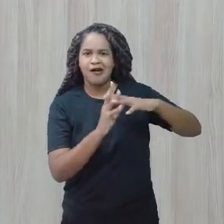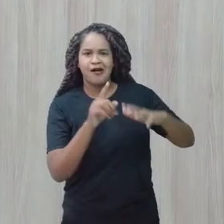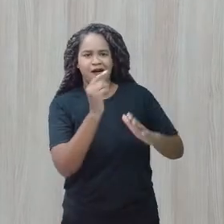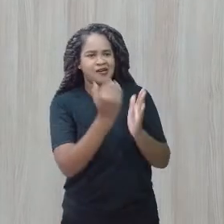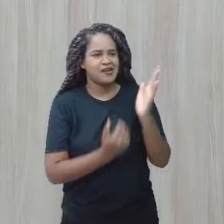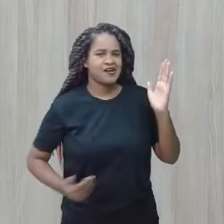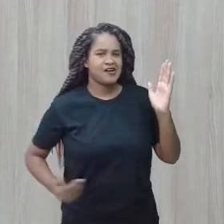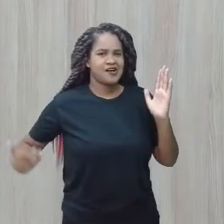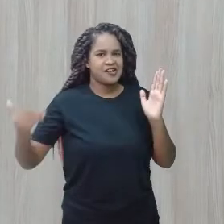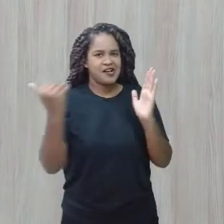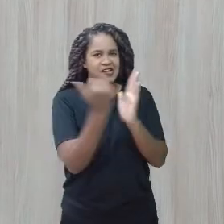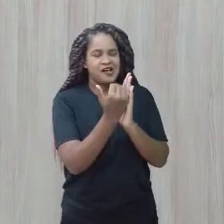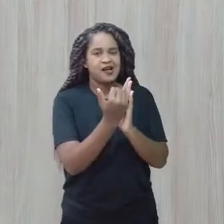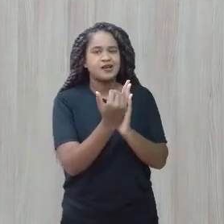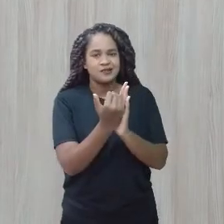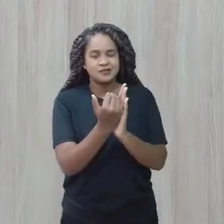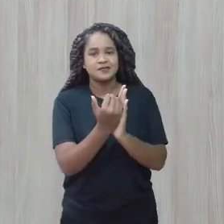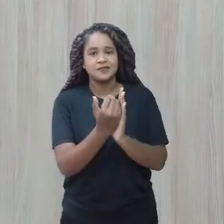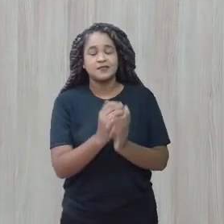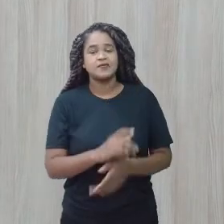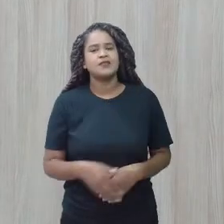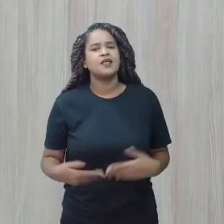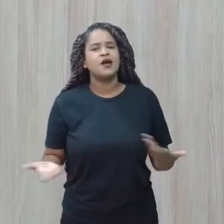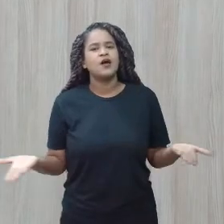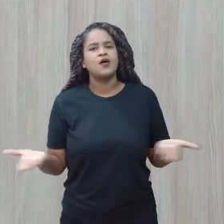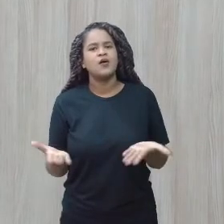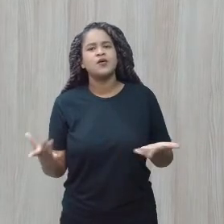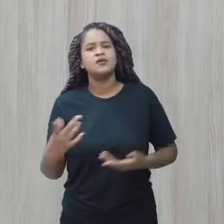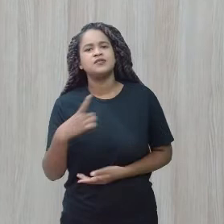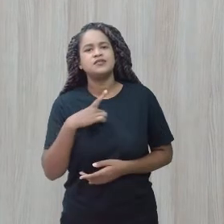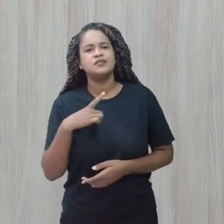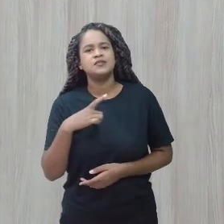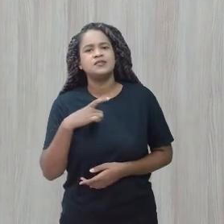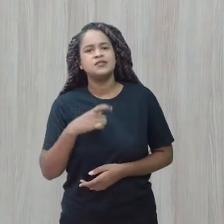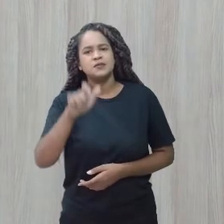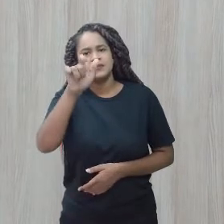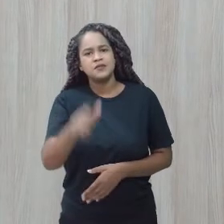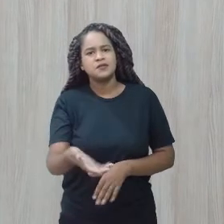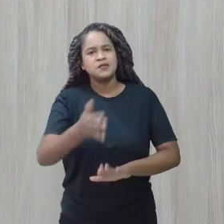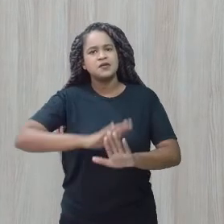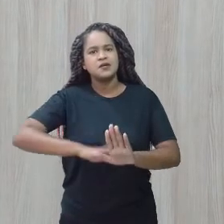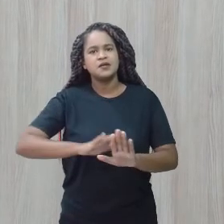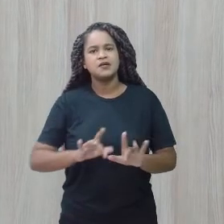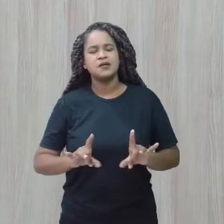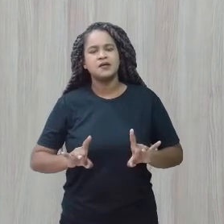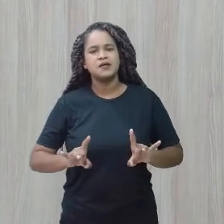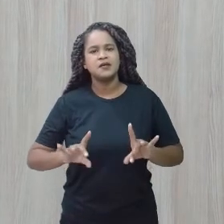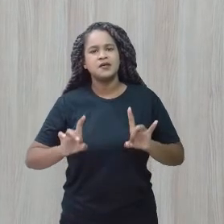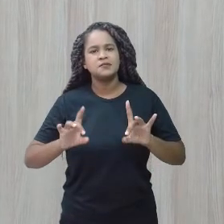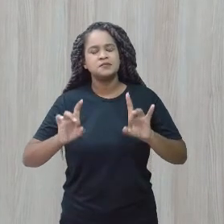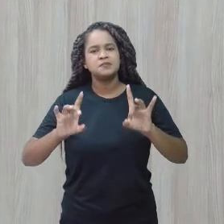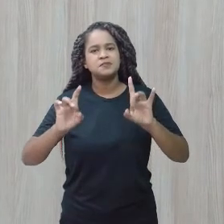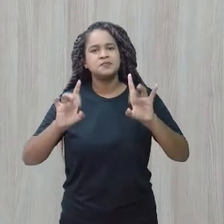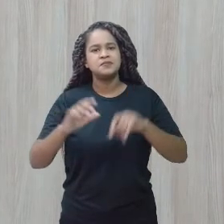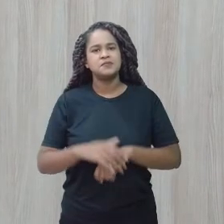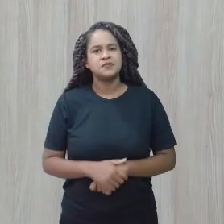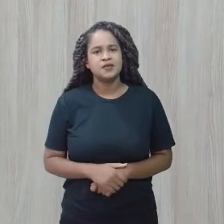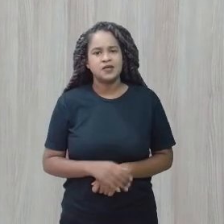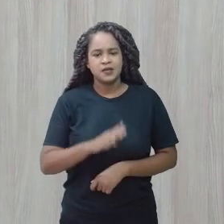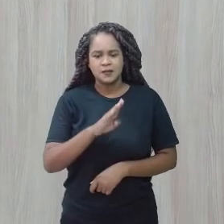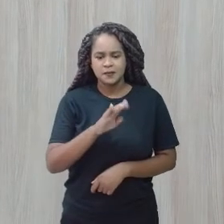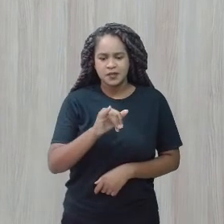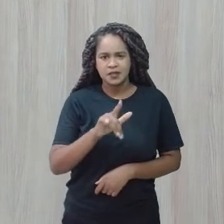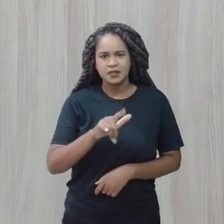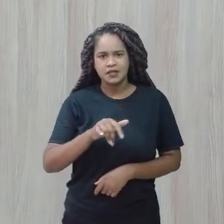ele mesmo diz, todos os aplicativos. Hoje a gente tem uma presença ilustre ali, antes de eu passar para o meu jogador, né? Além de Billy e